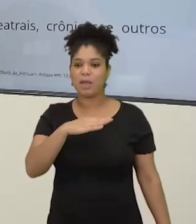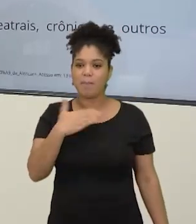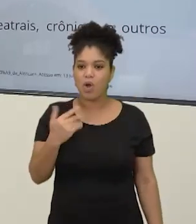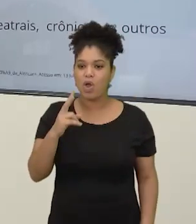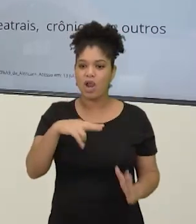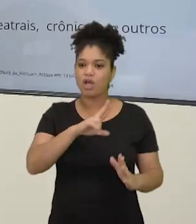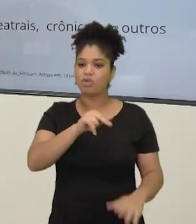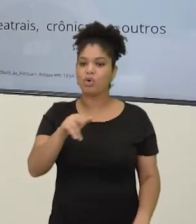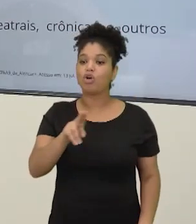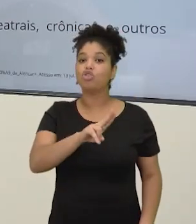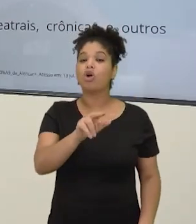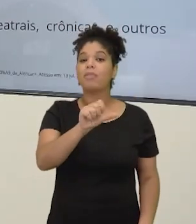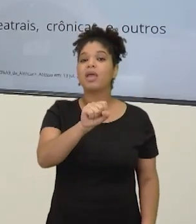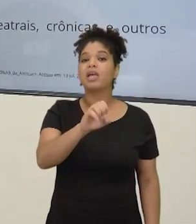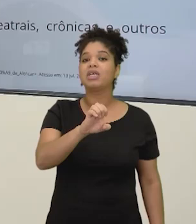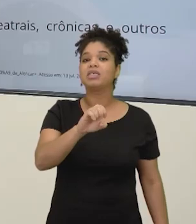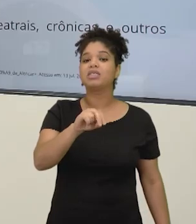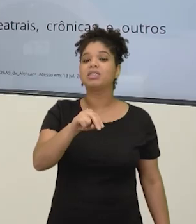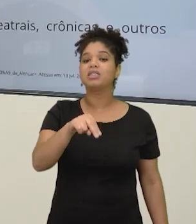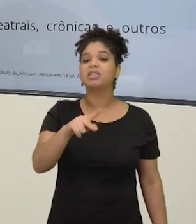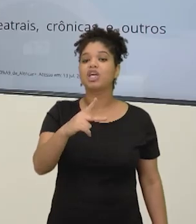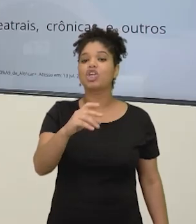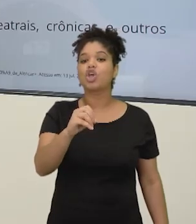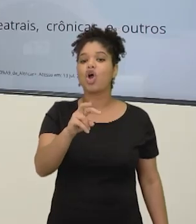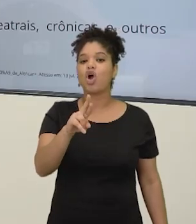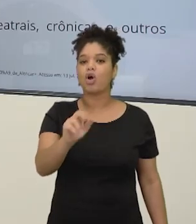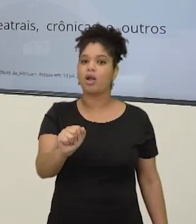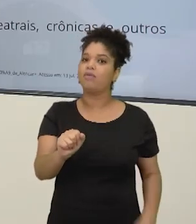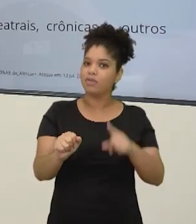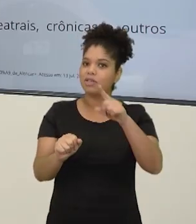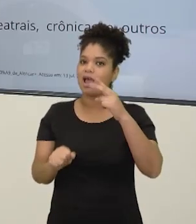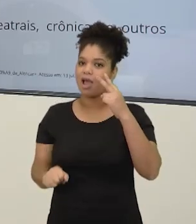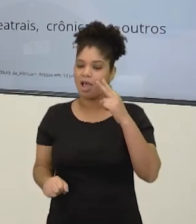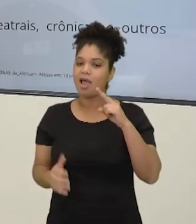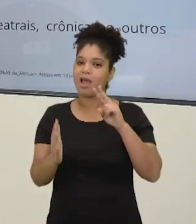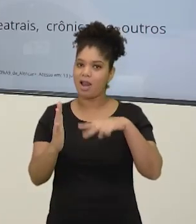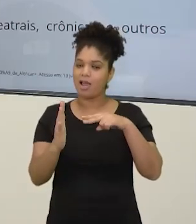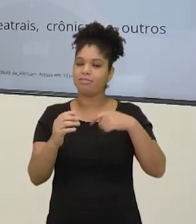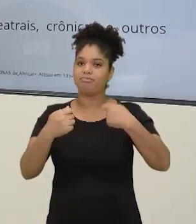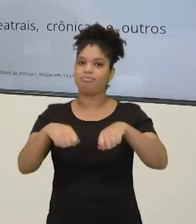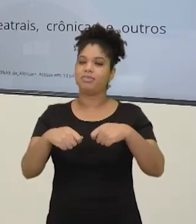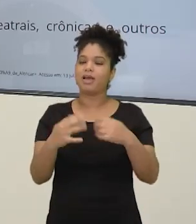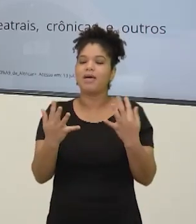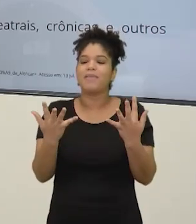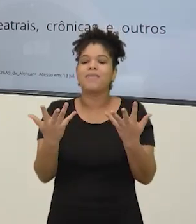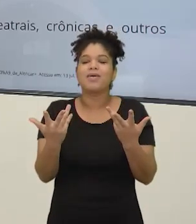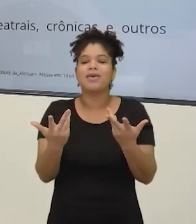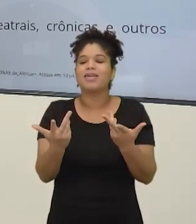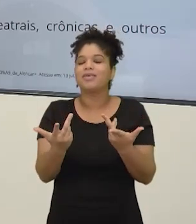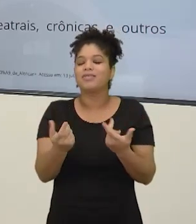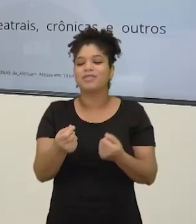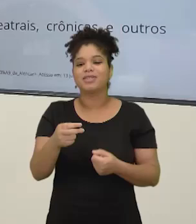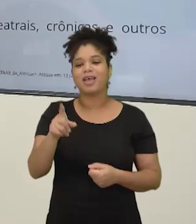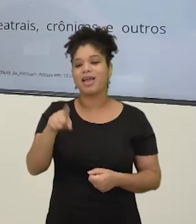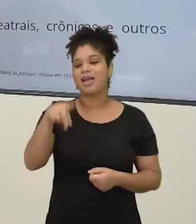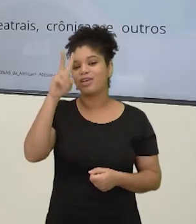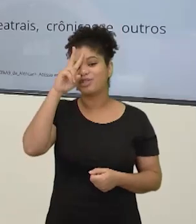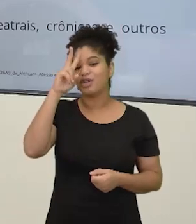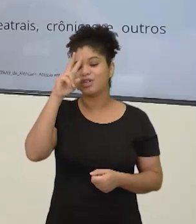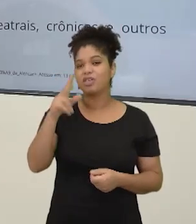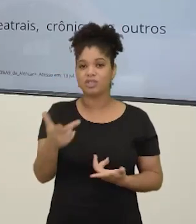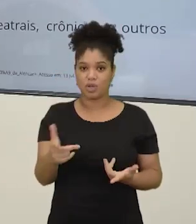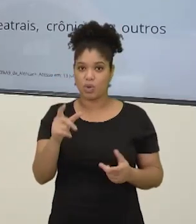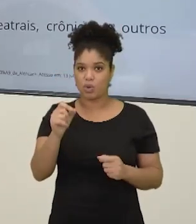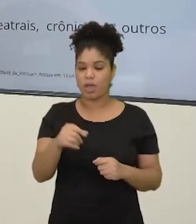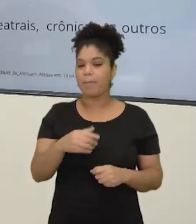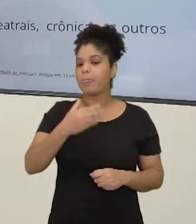livro aqui. Senhora, esse livro aqui você tem que ler, tá certo? Porque é maravilhoso, espetacular. É a história de uma mulher que ela é